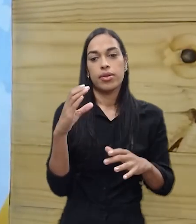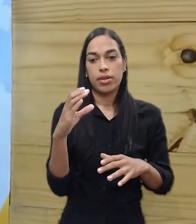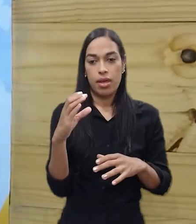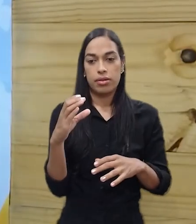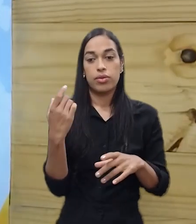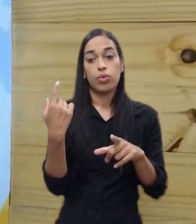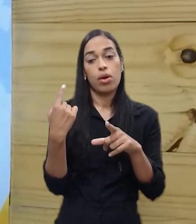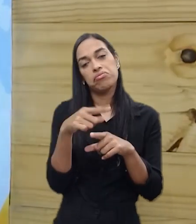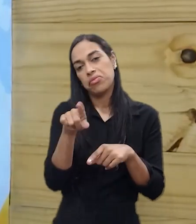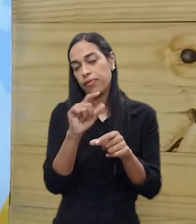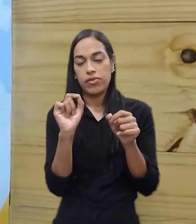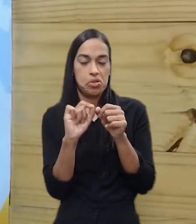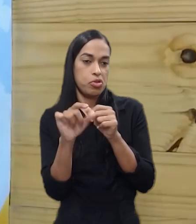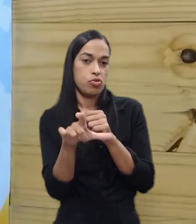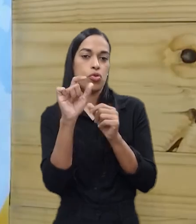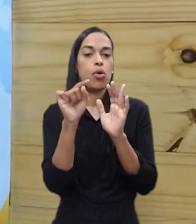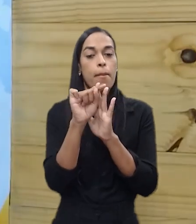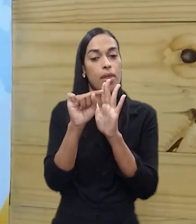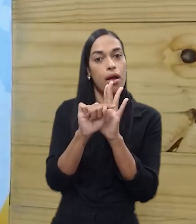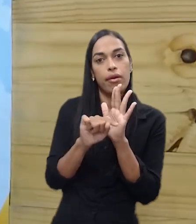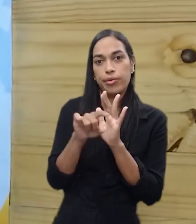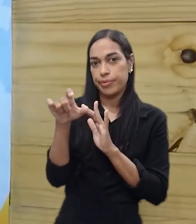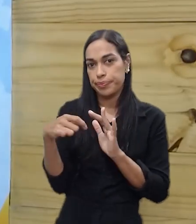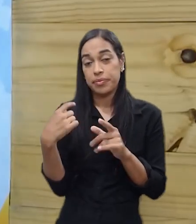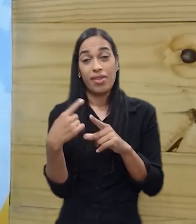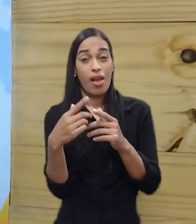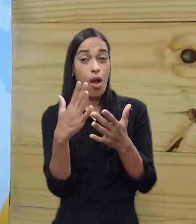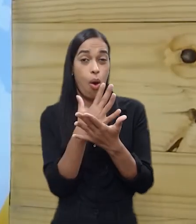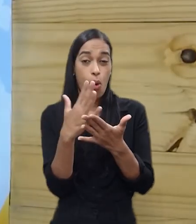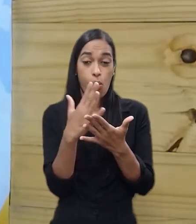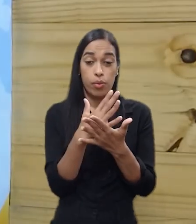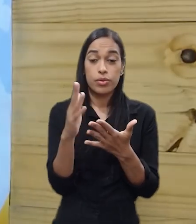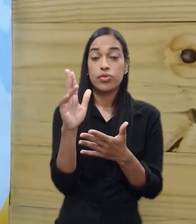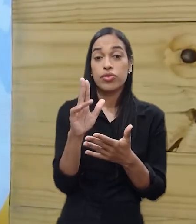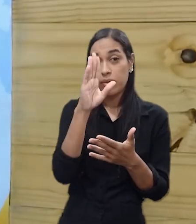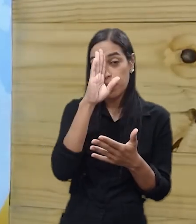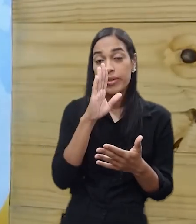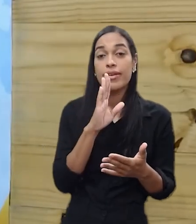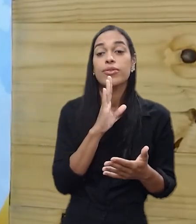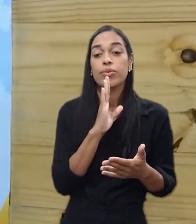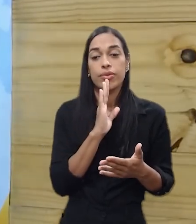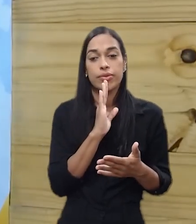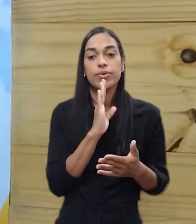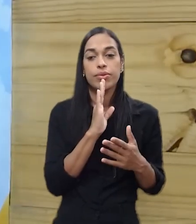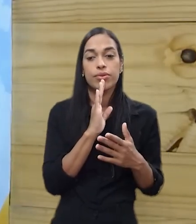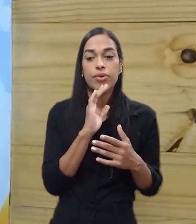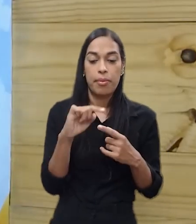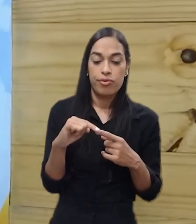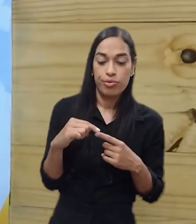queiram fazer um plano, né? Porque à medida que tem alguns provedores, eles são gratuitos, mas ele